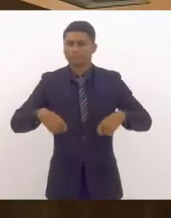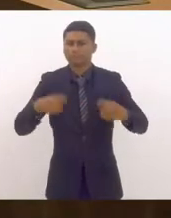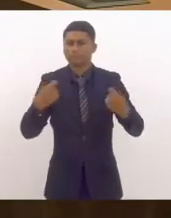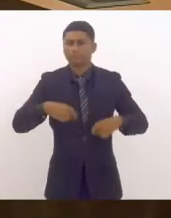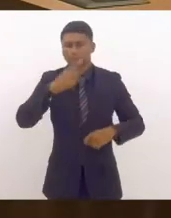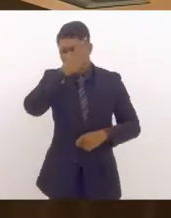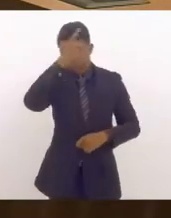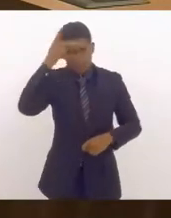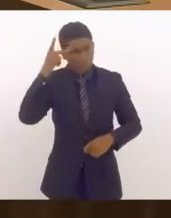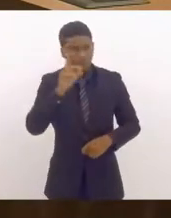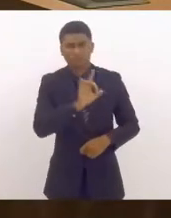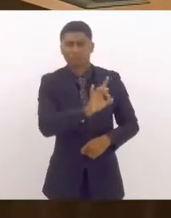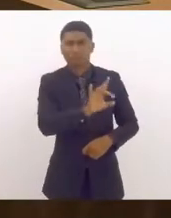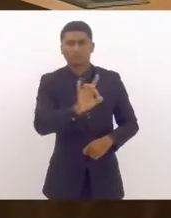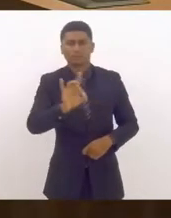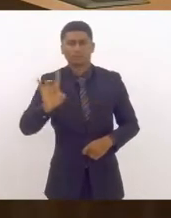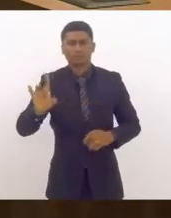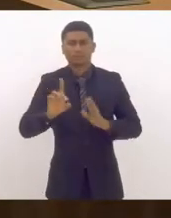humano.